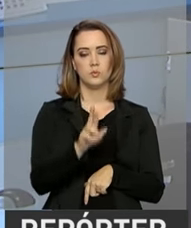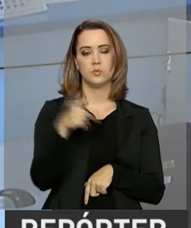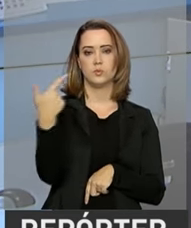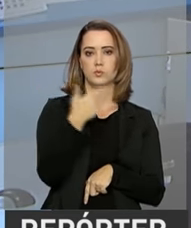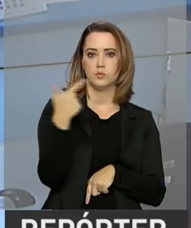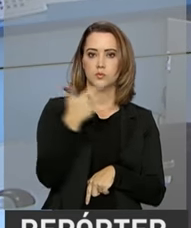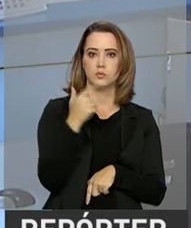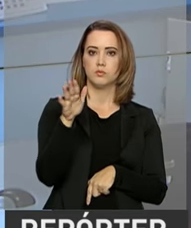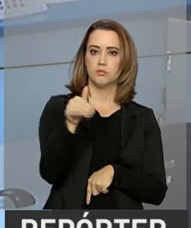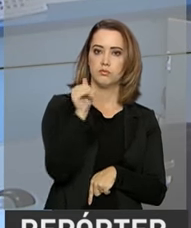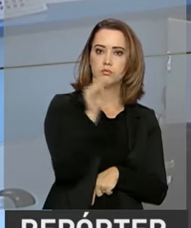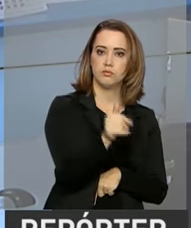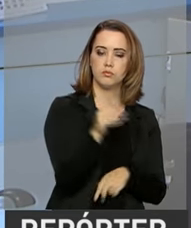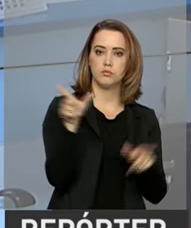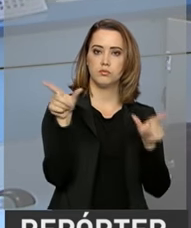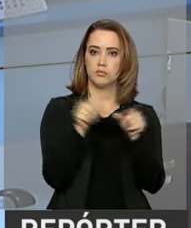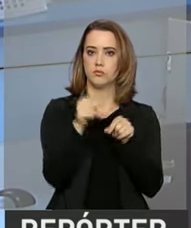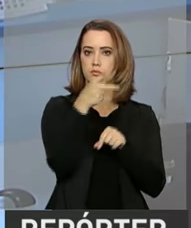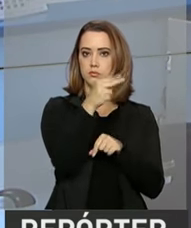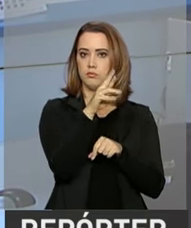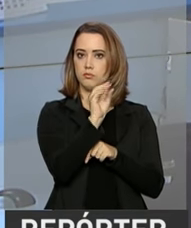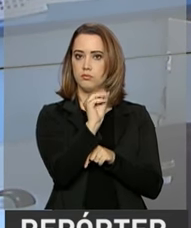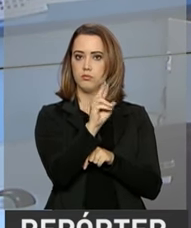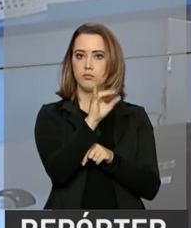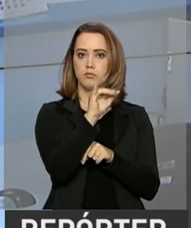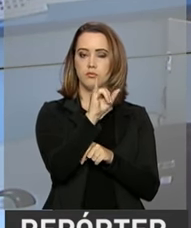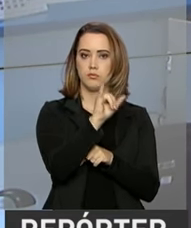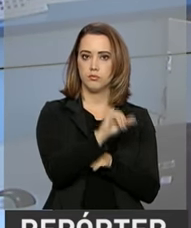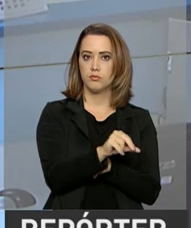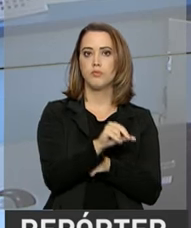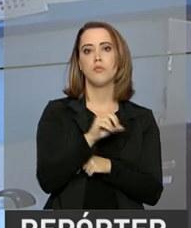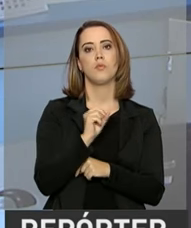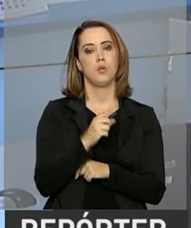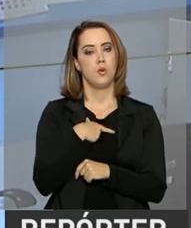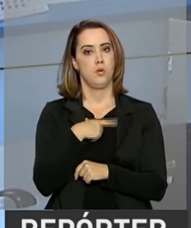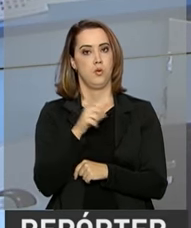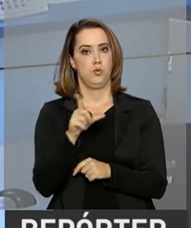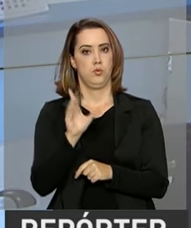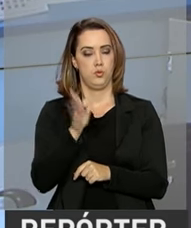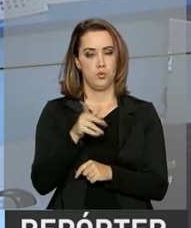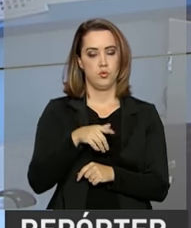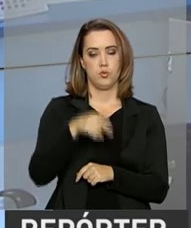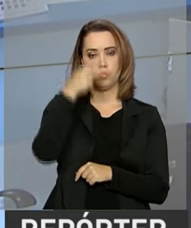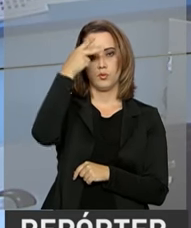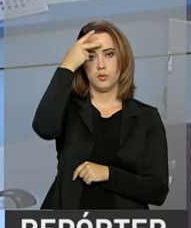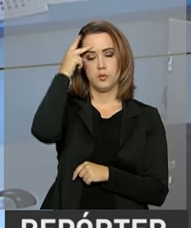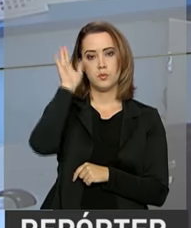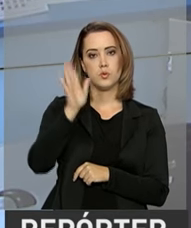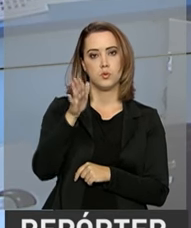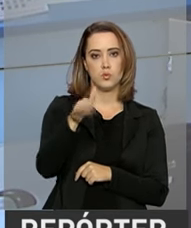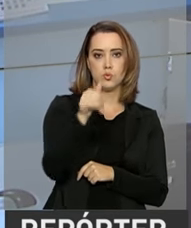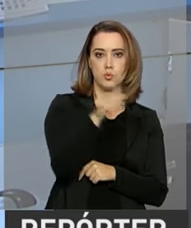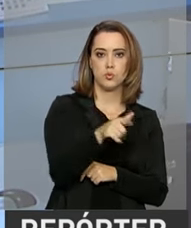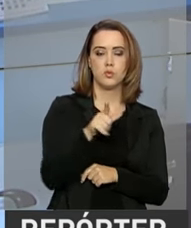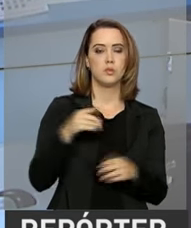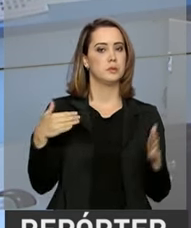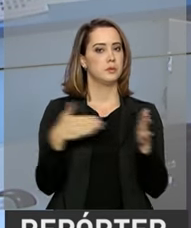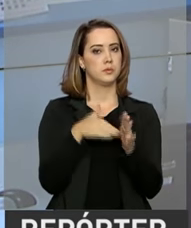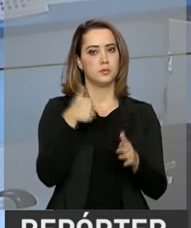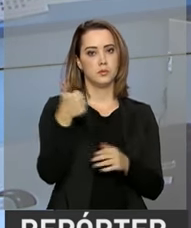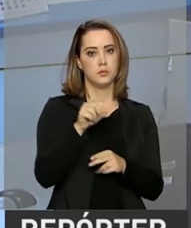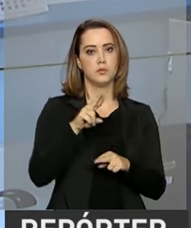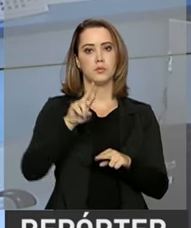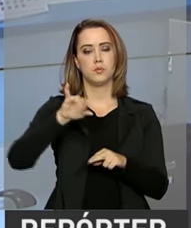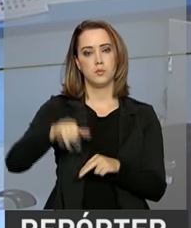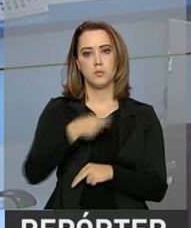segunda chamada do Proi, o programa Universidade para Todos. Os estudantes pré-selecionados têm até o dia 1eo de julho para apresentar os